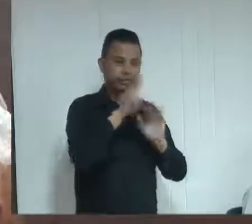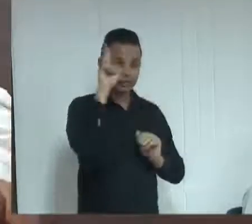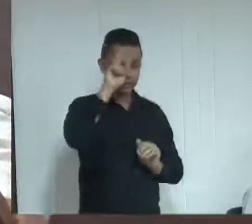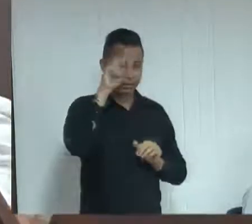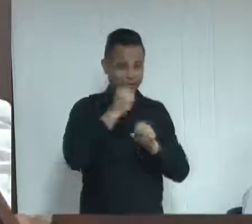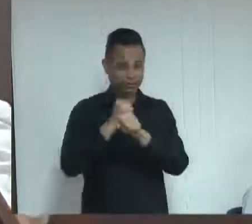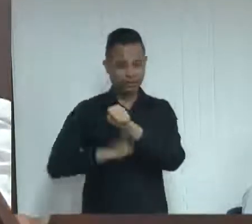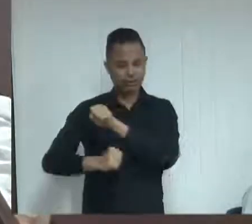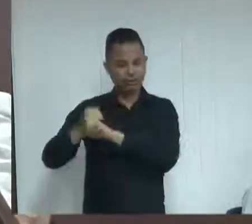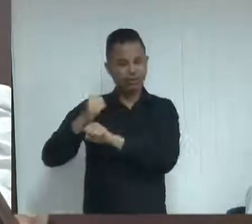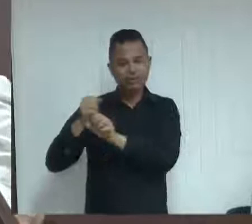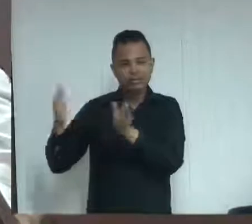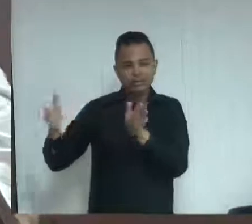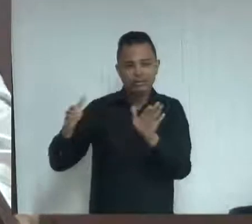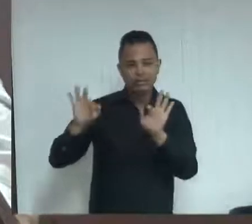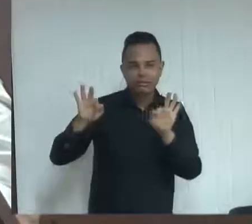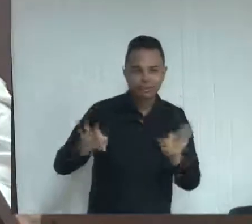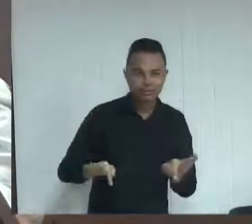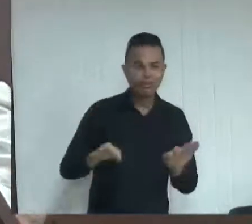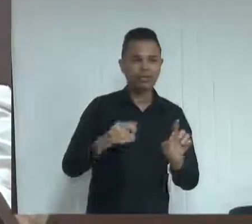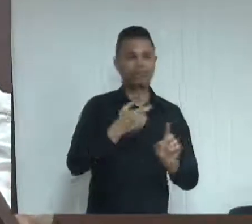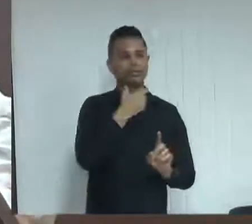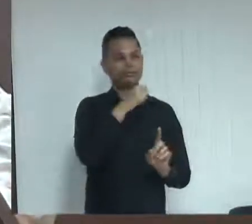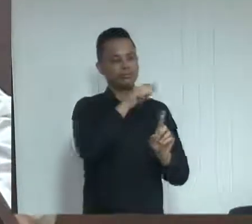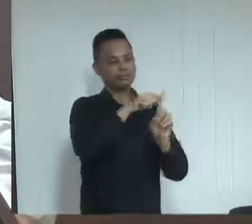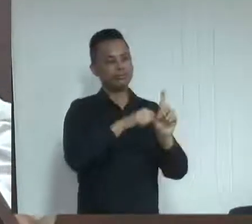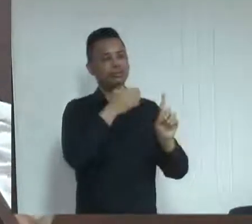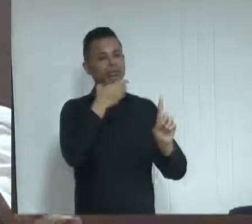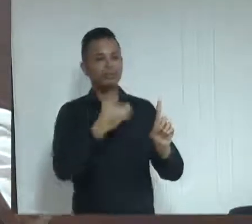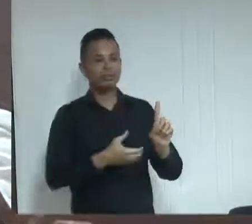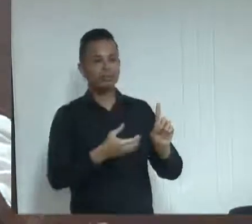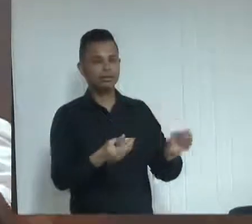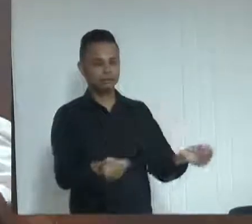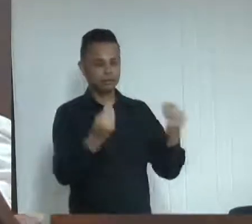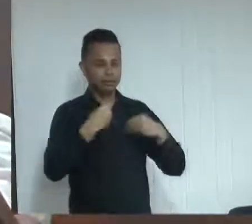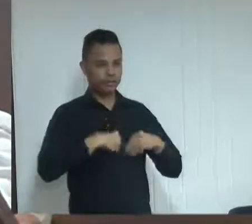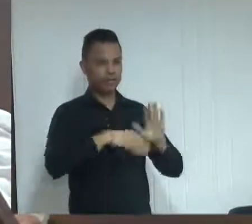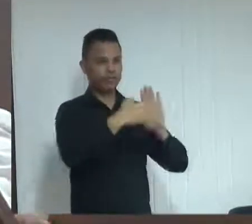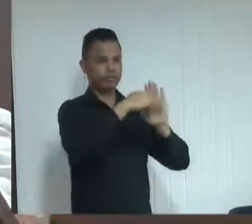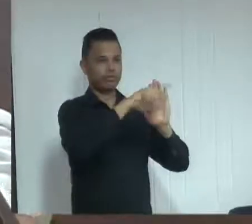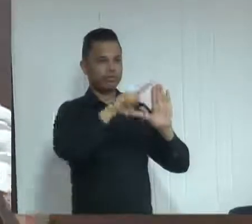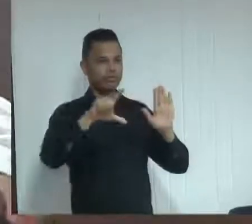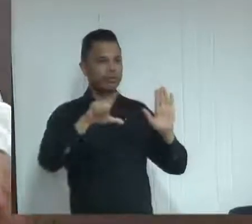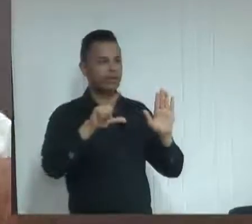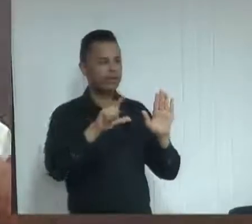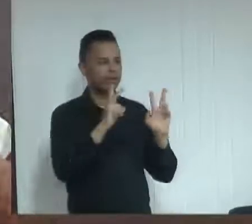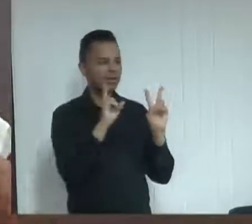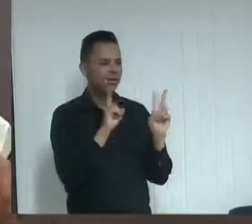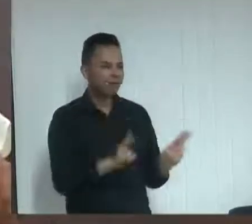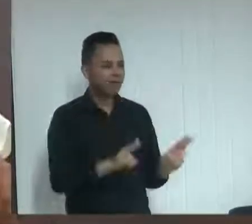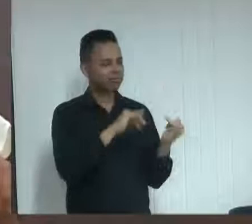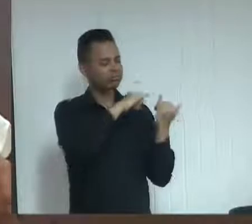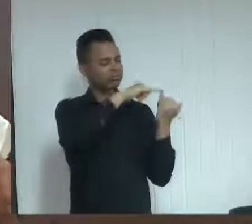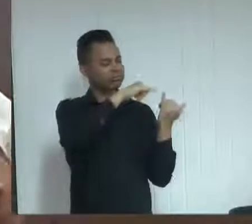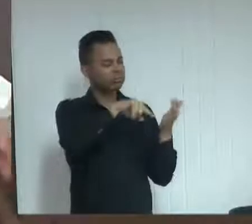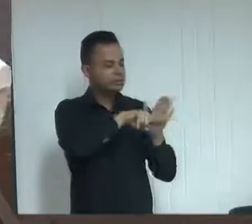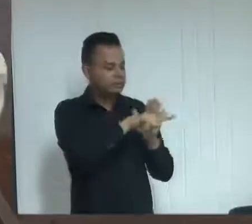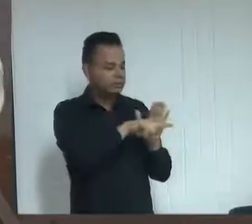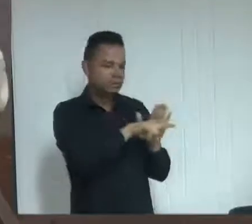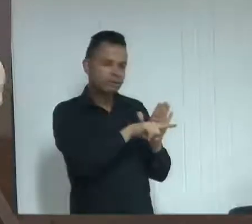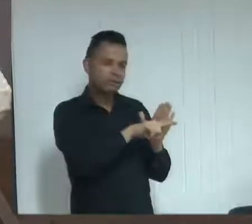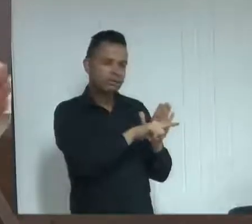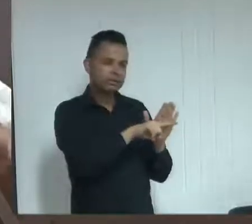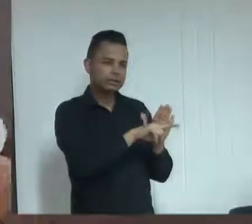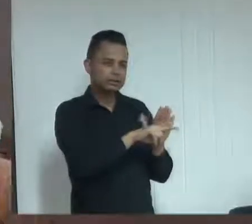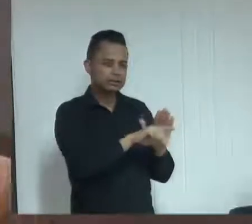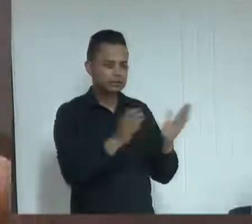final do ano passado, a gente recebeu um projeto de lei semelhante, na verdade idêntico, para que